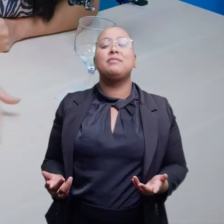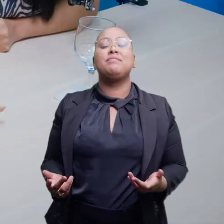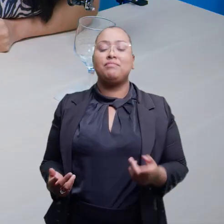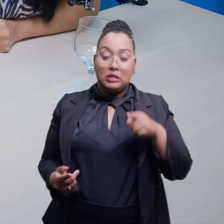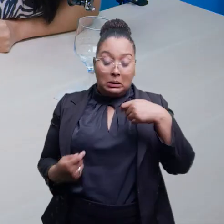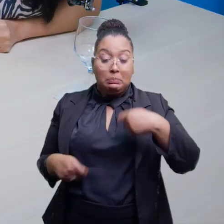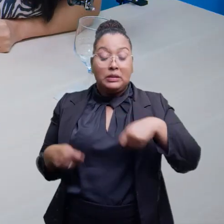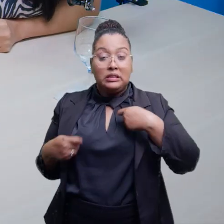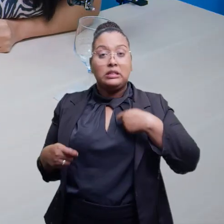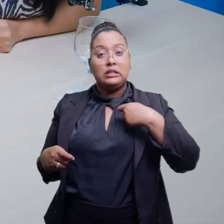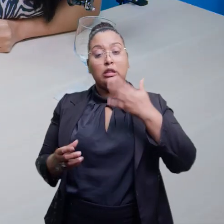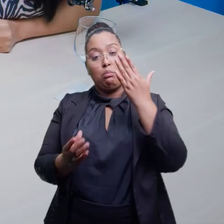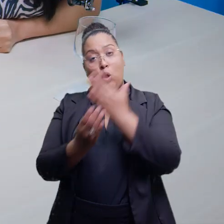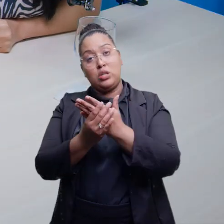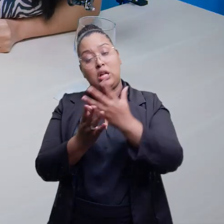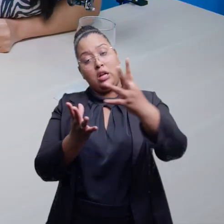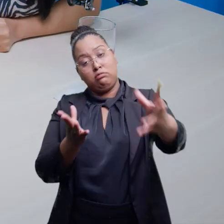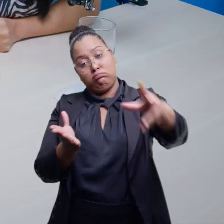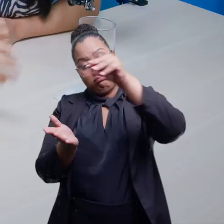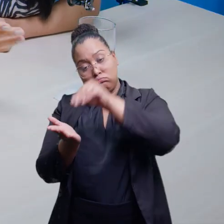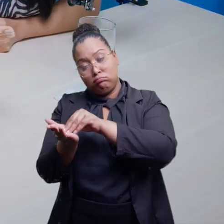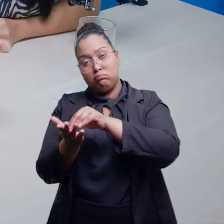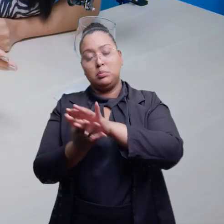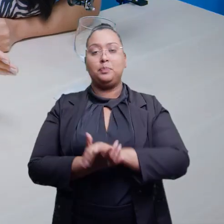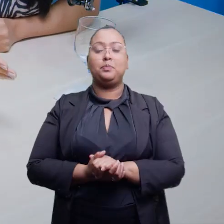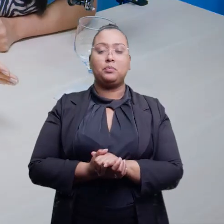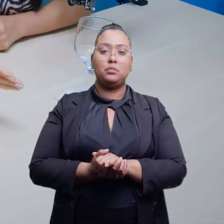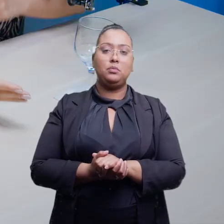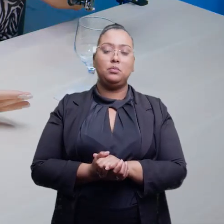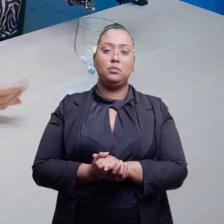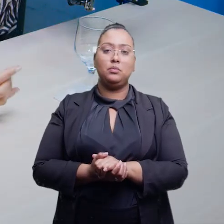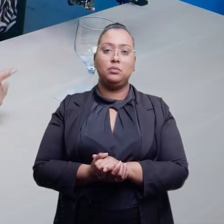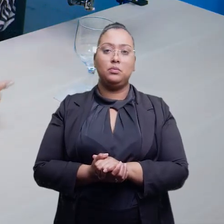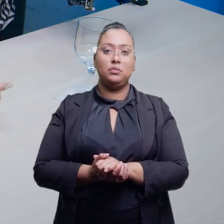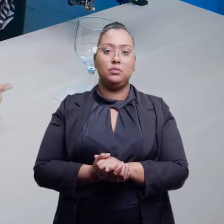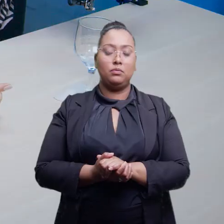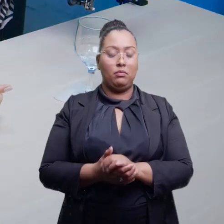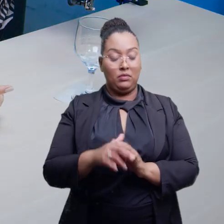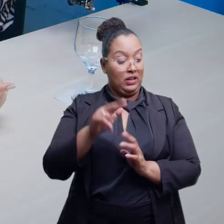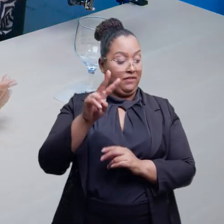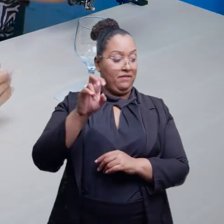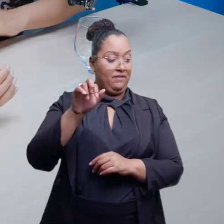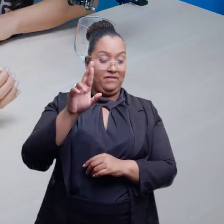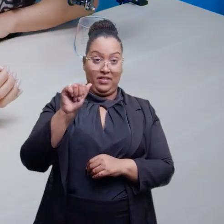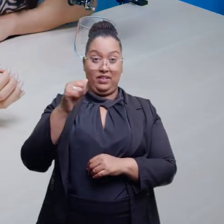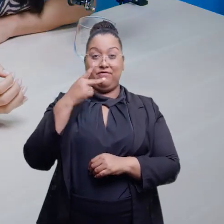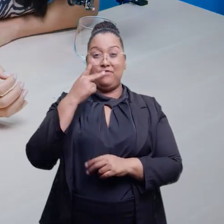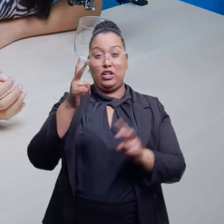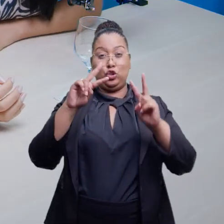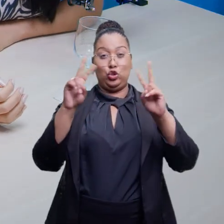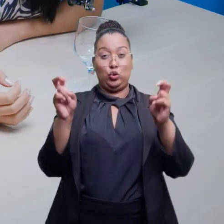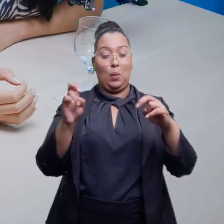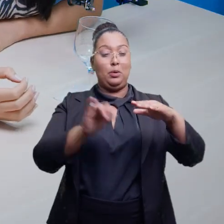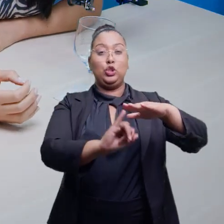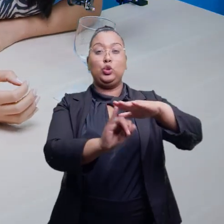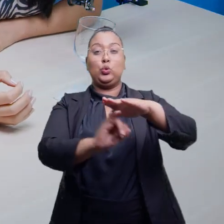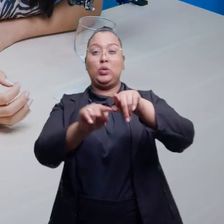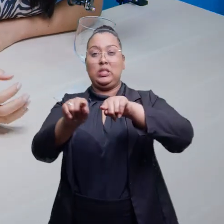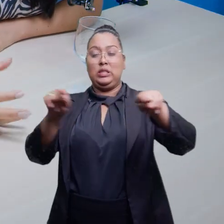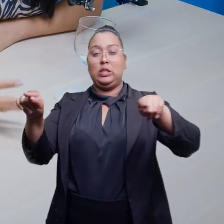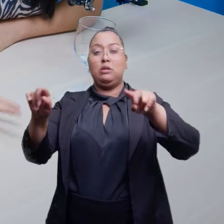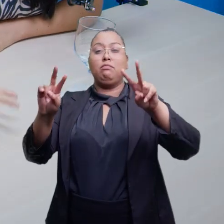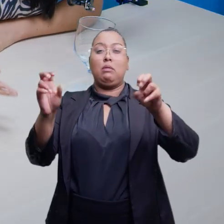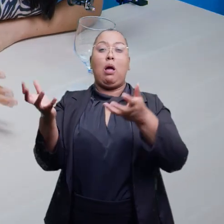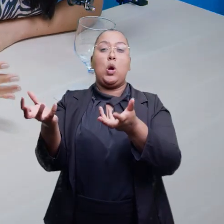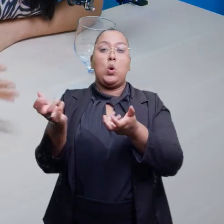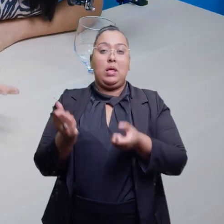e que aquilo seja considerado dentro do processo. Esse ponto que a Vera trouxe em relação às instituições de acolhimento,